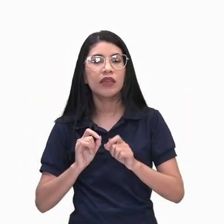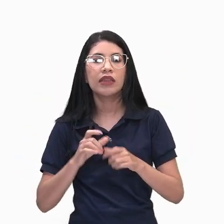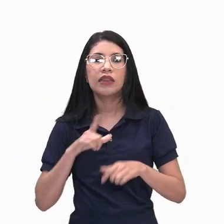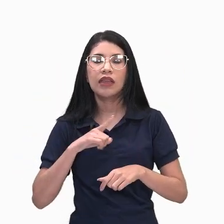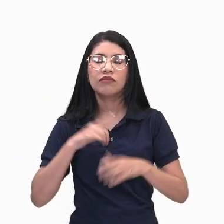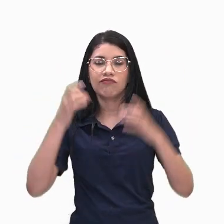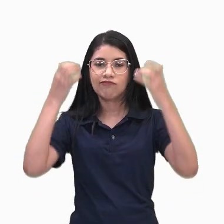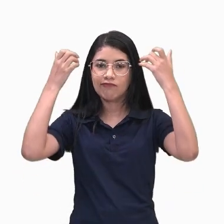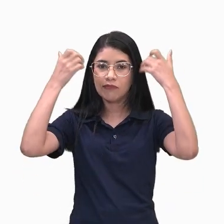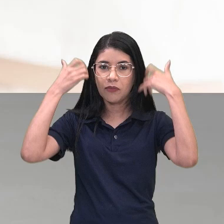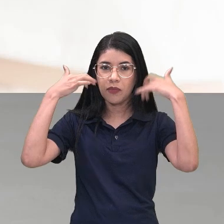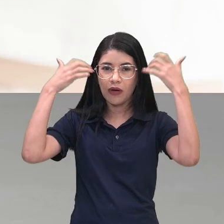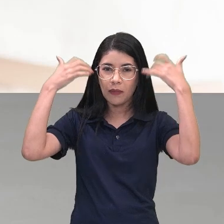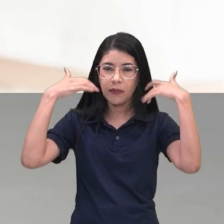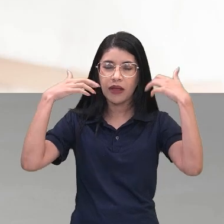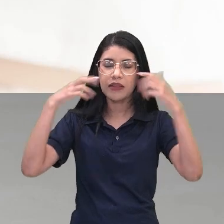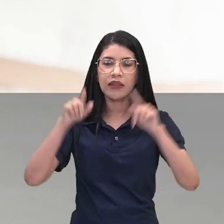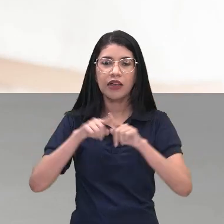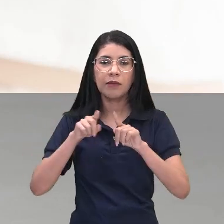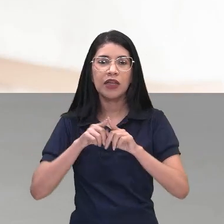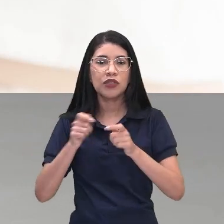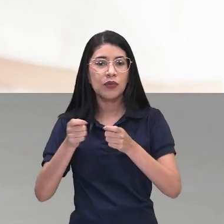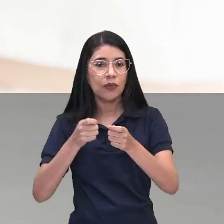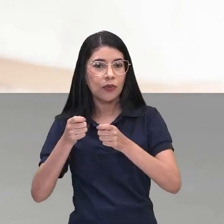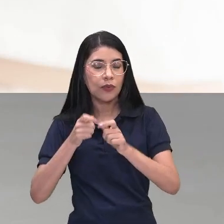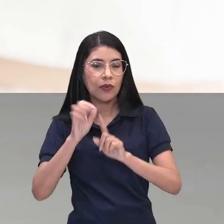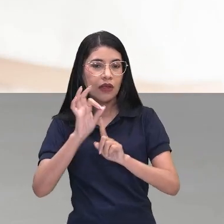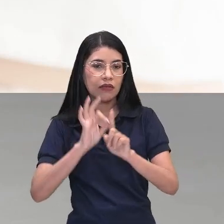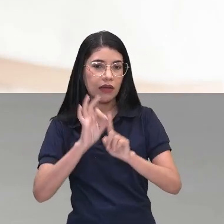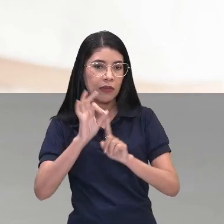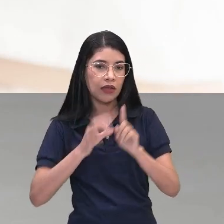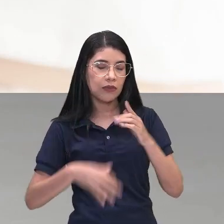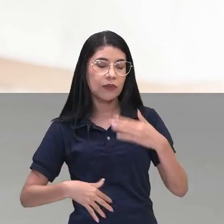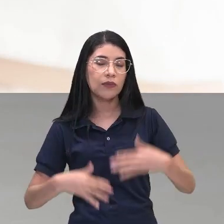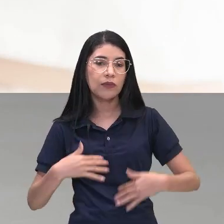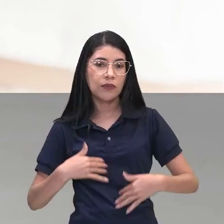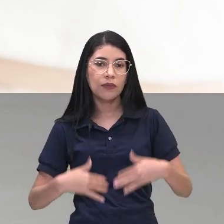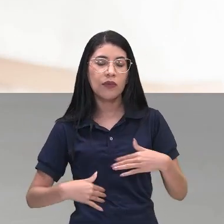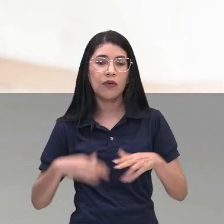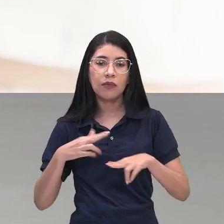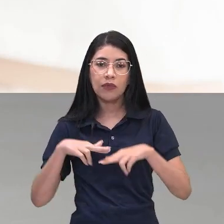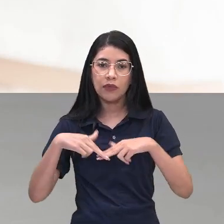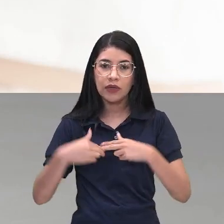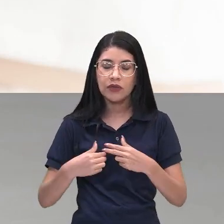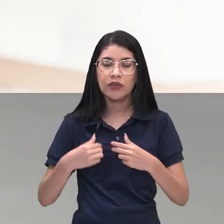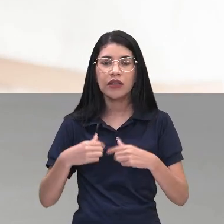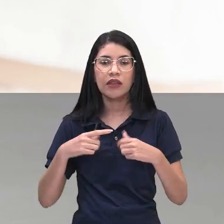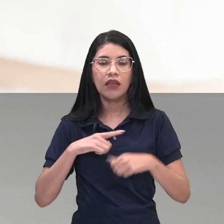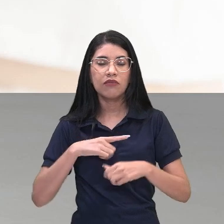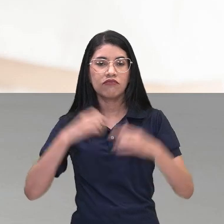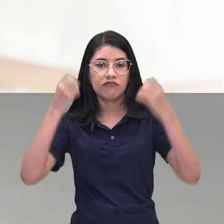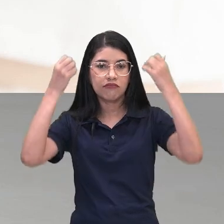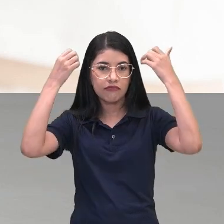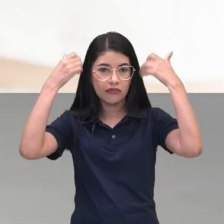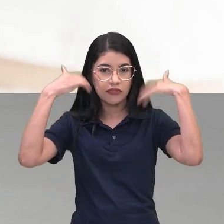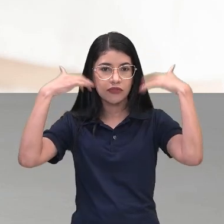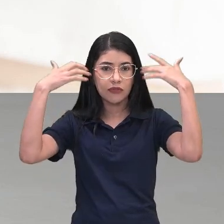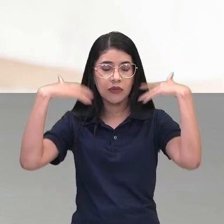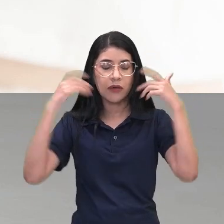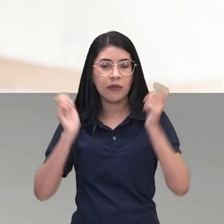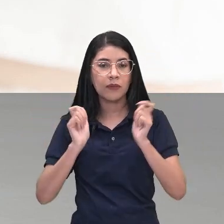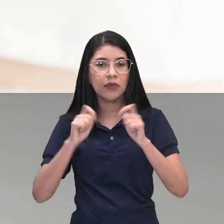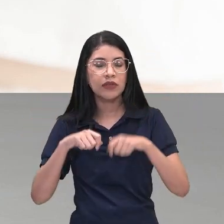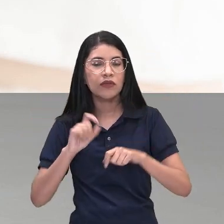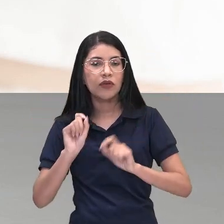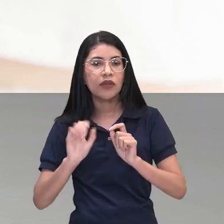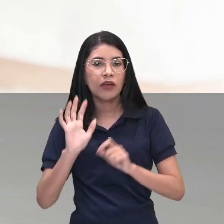transpiração, que é de regular a temperatura do nosso organismo, né? Por isso que a gente transpira, né? Que a gente sua, para que a gente possa